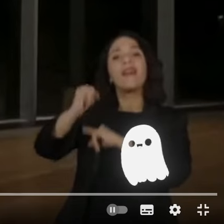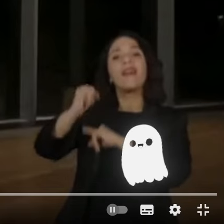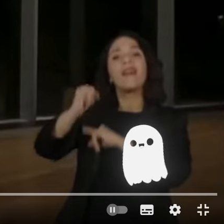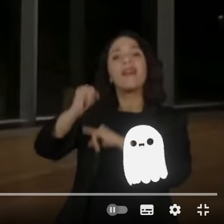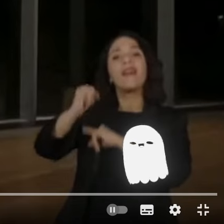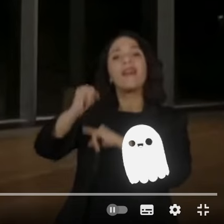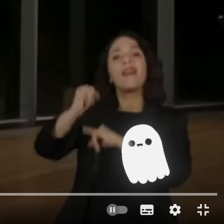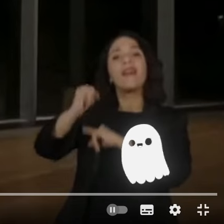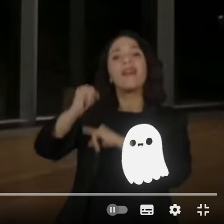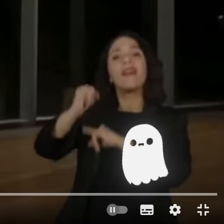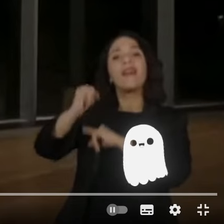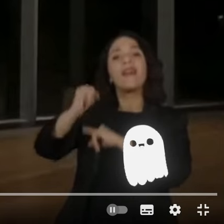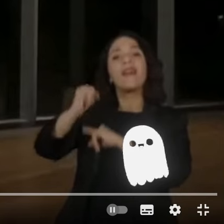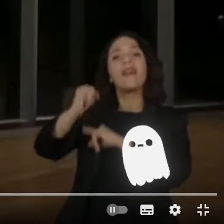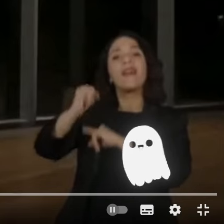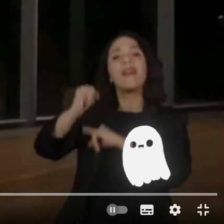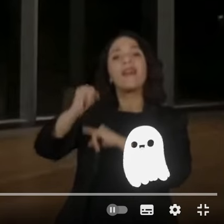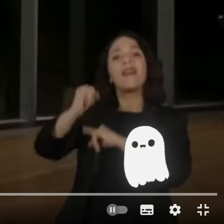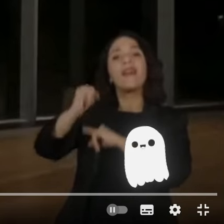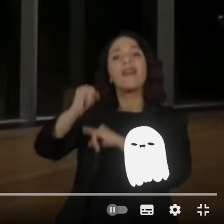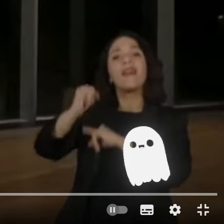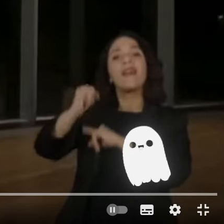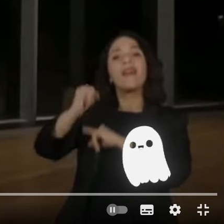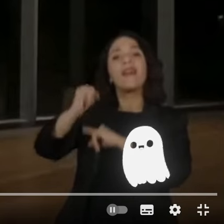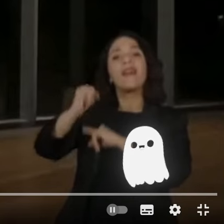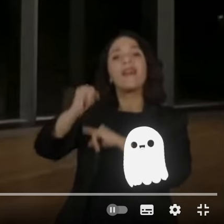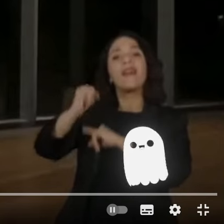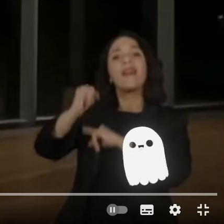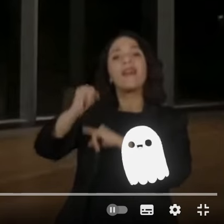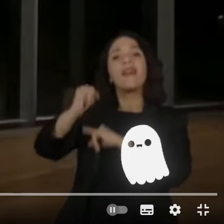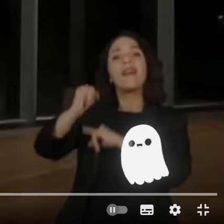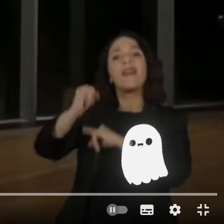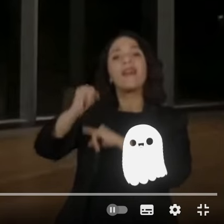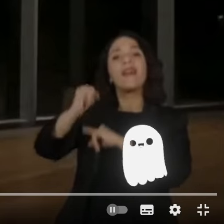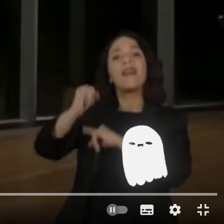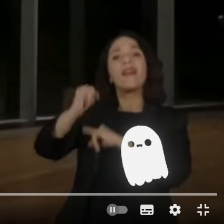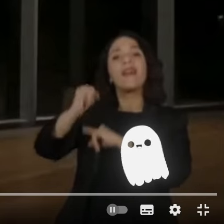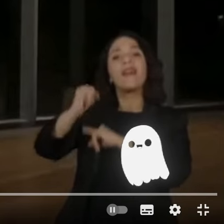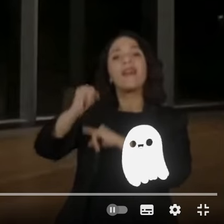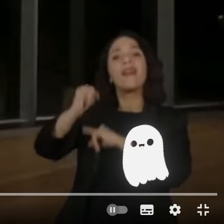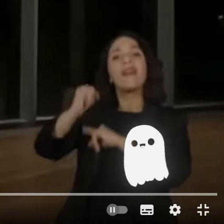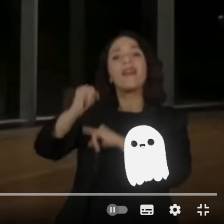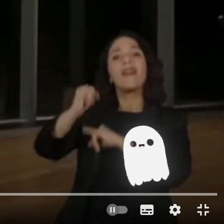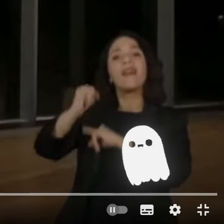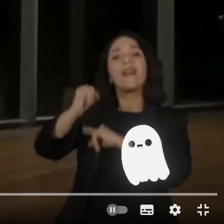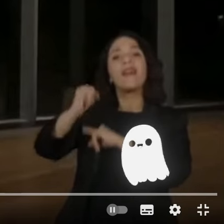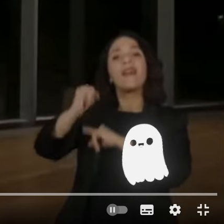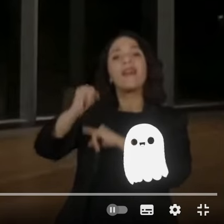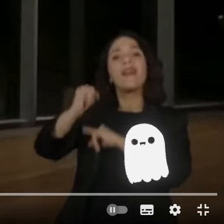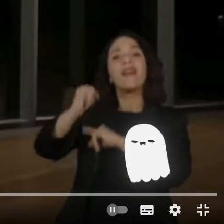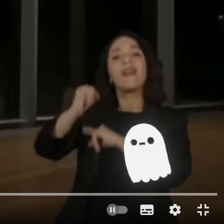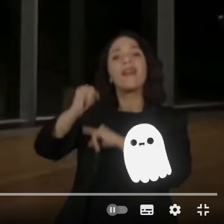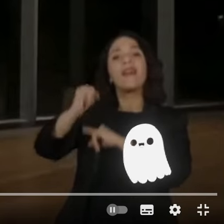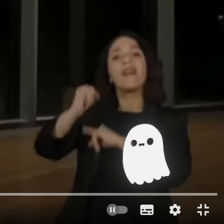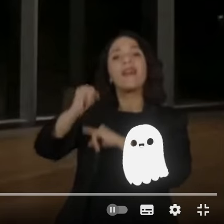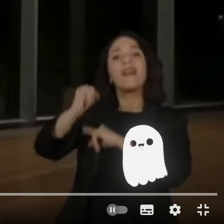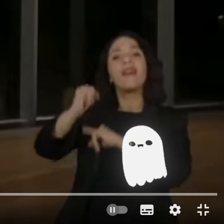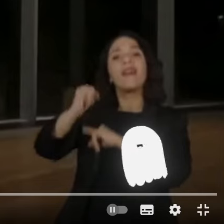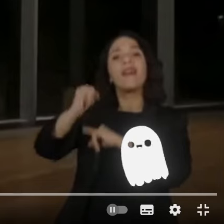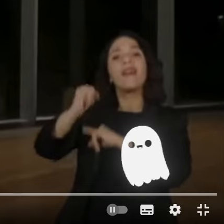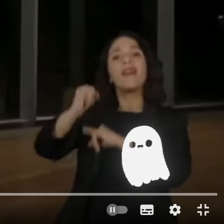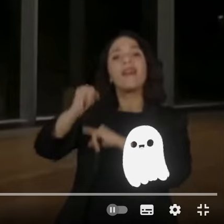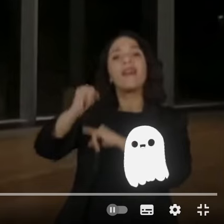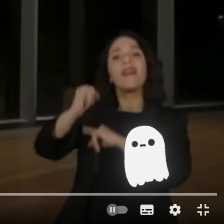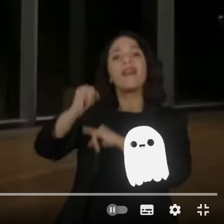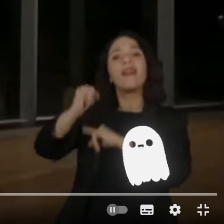do meu amigo e, tipo, dias antes o meu amigo tava, tipo, chorando pra mim, falando que tava muito foda na casa dele, com os pais dele e tal, sobre